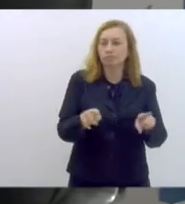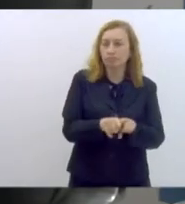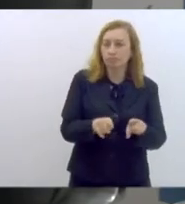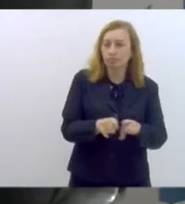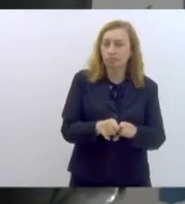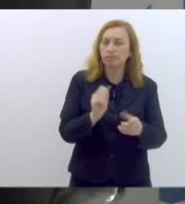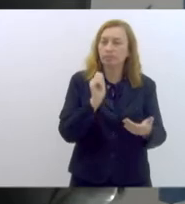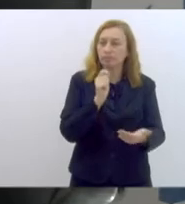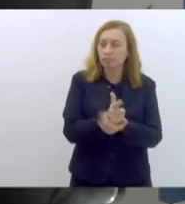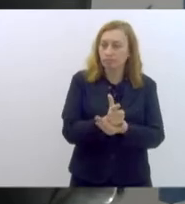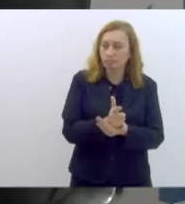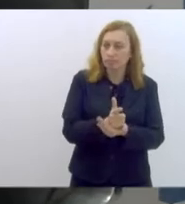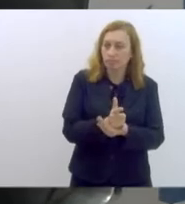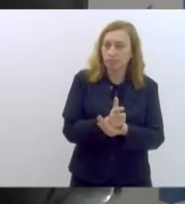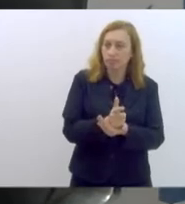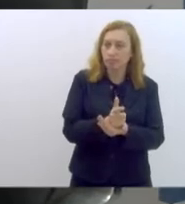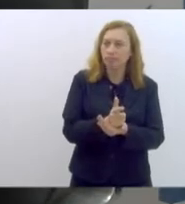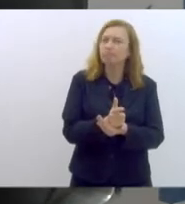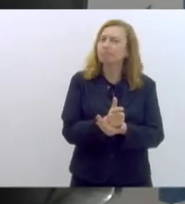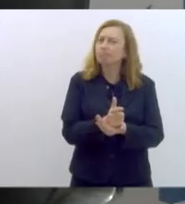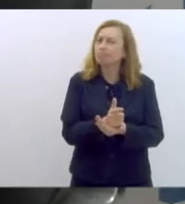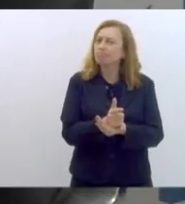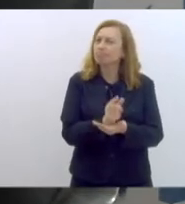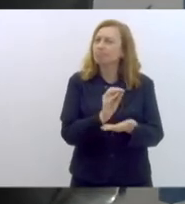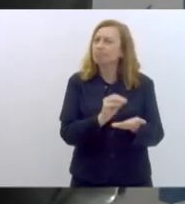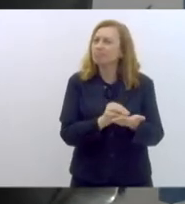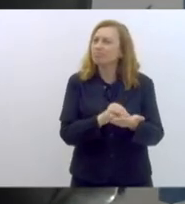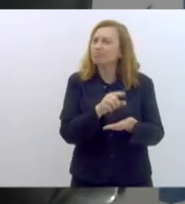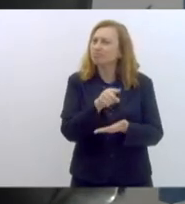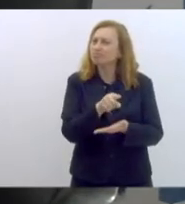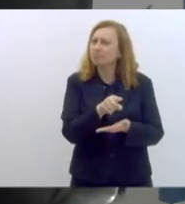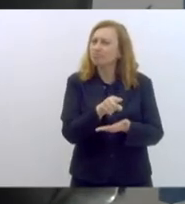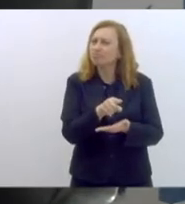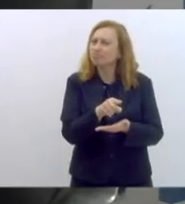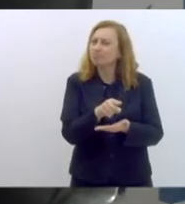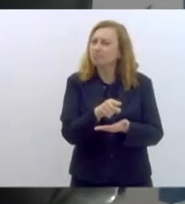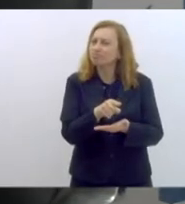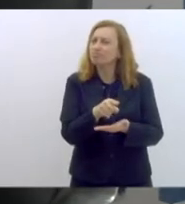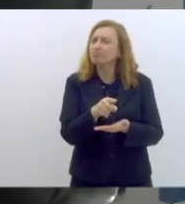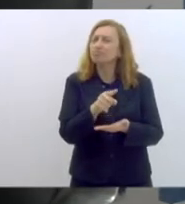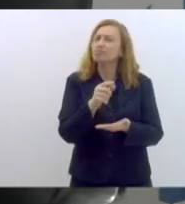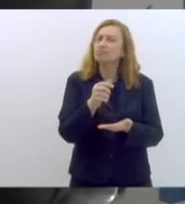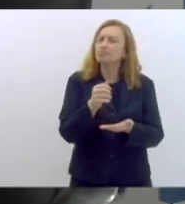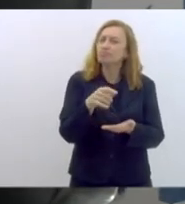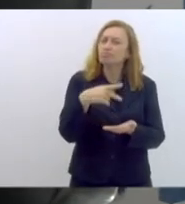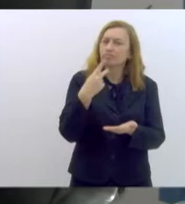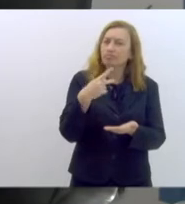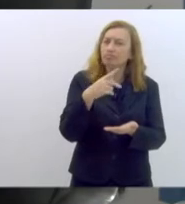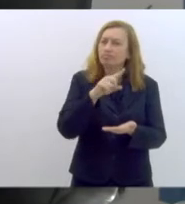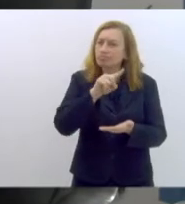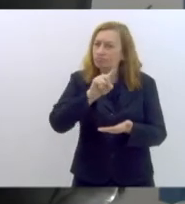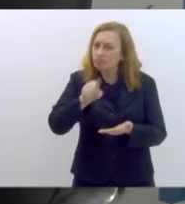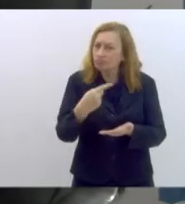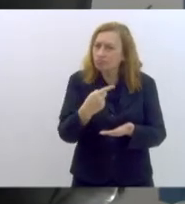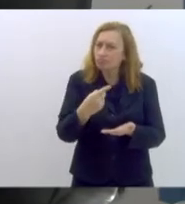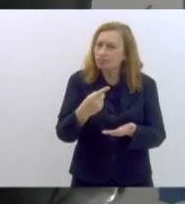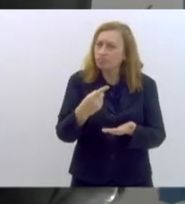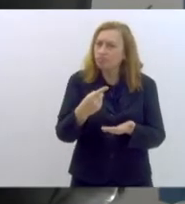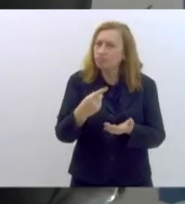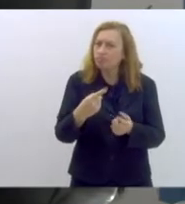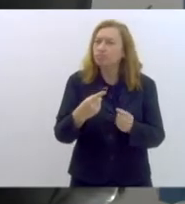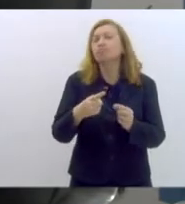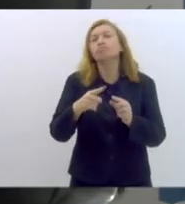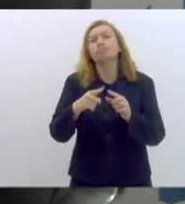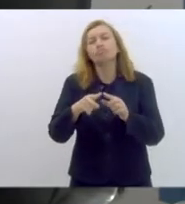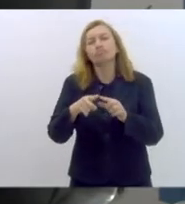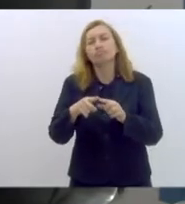considerando o pagamento. Aí está incompleto, porque aí você tem que botar vírgula, logo mesmo passa a